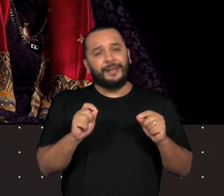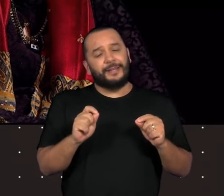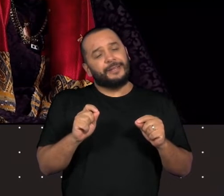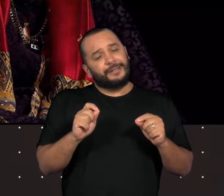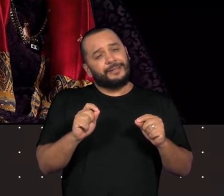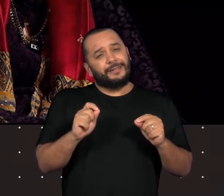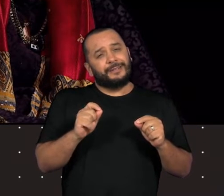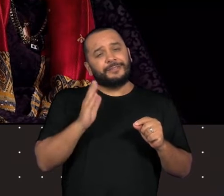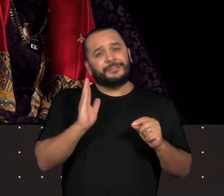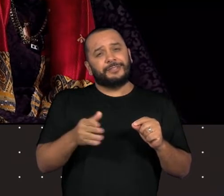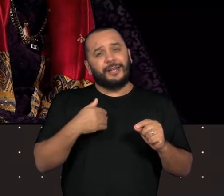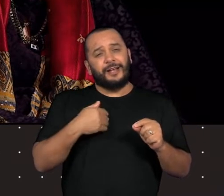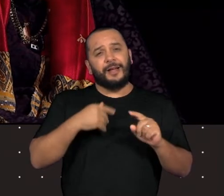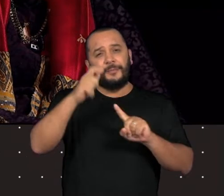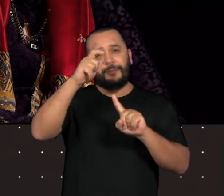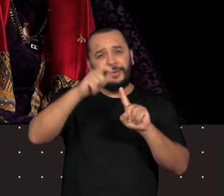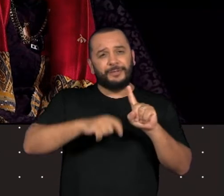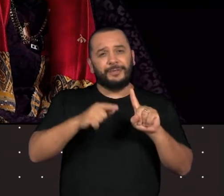uma cantora.